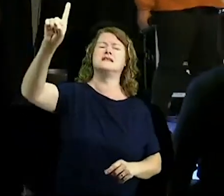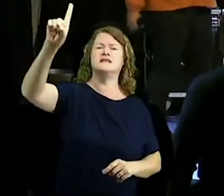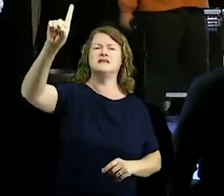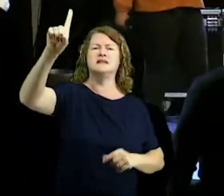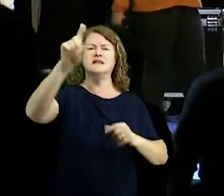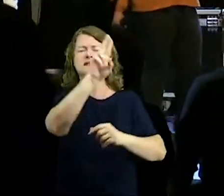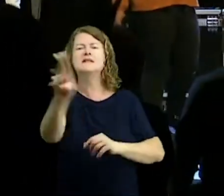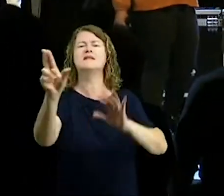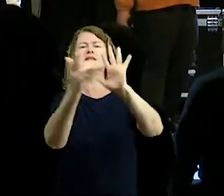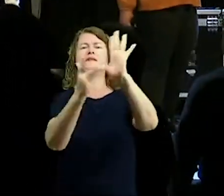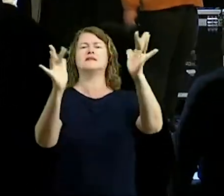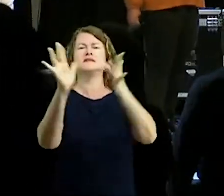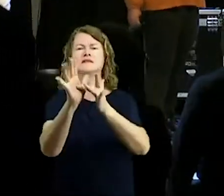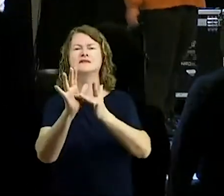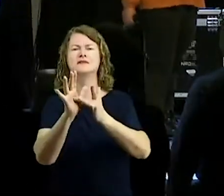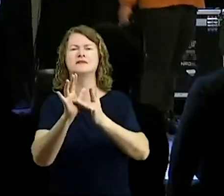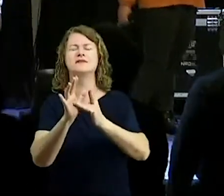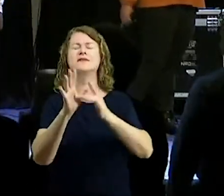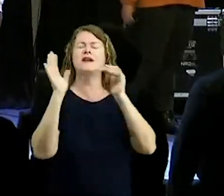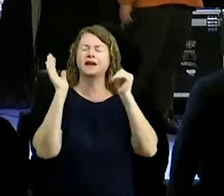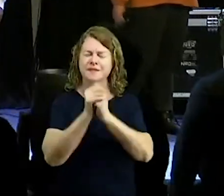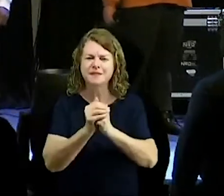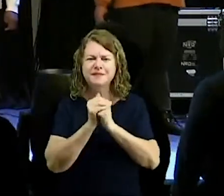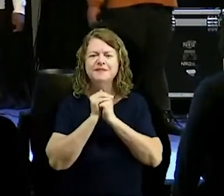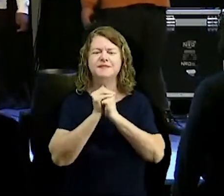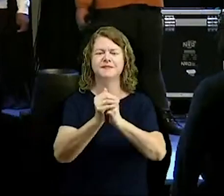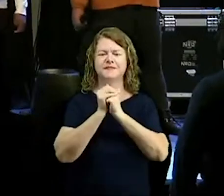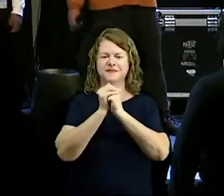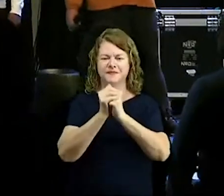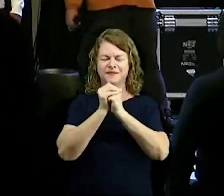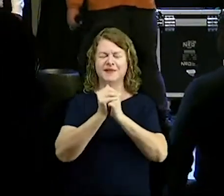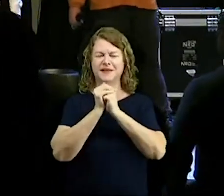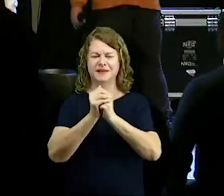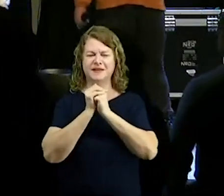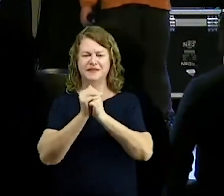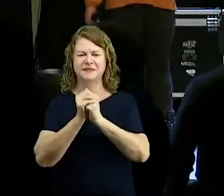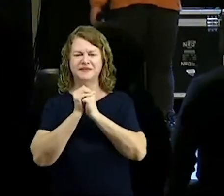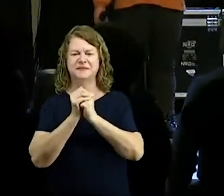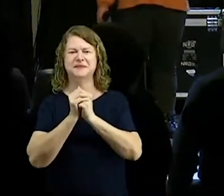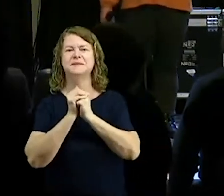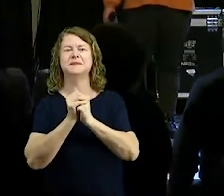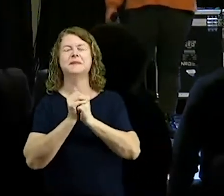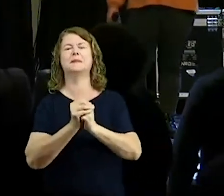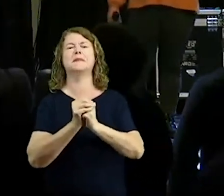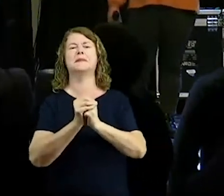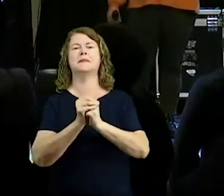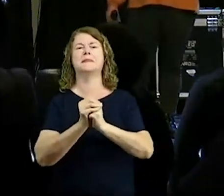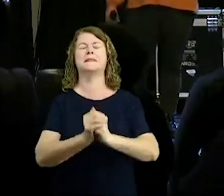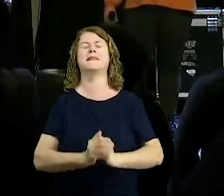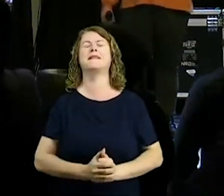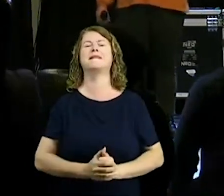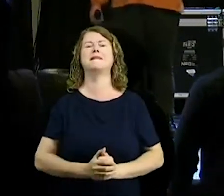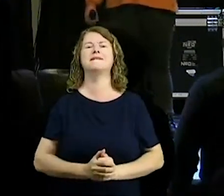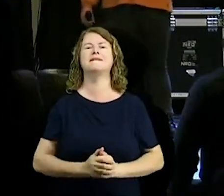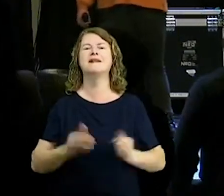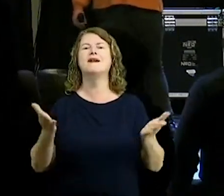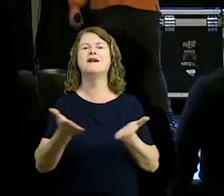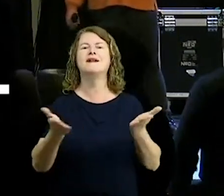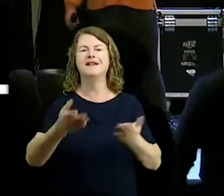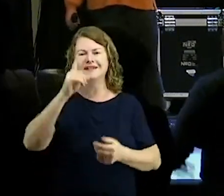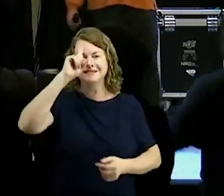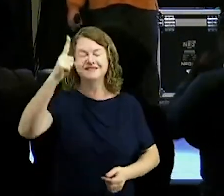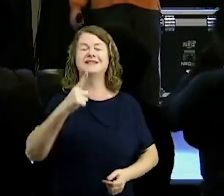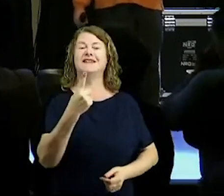Em nome de Jesus. Amém e amém. Hoje é dia